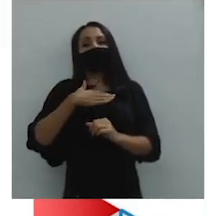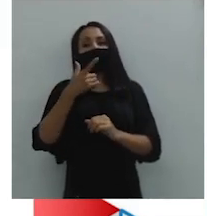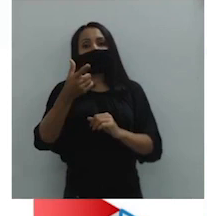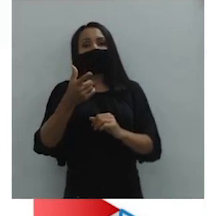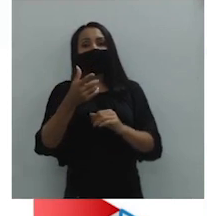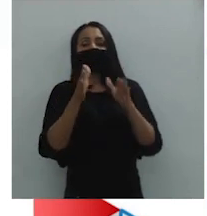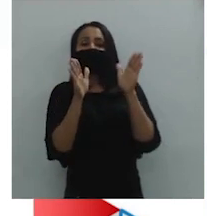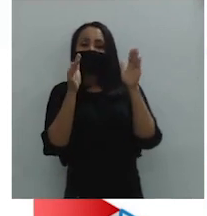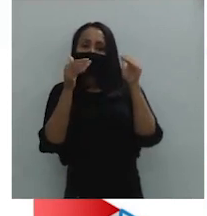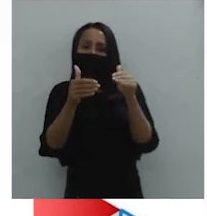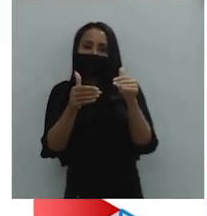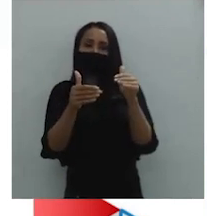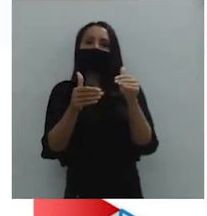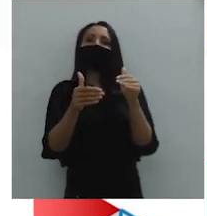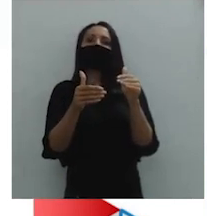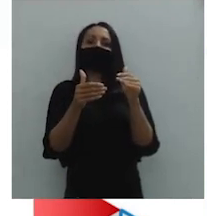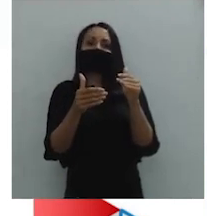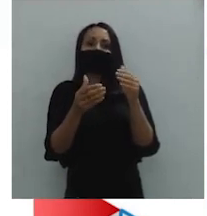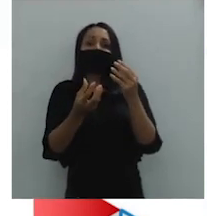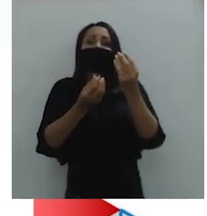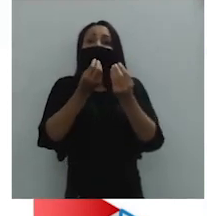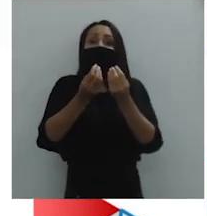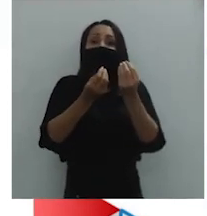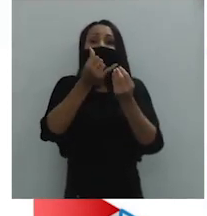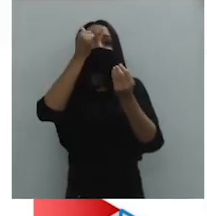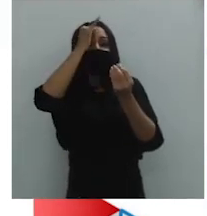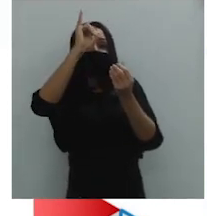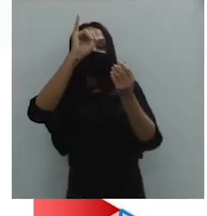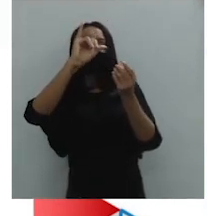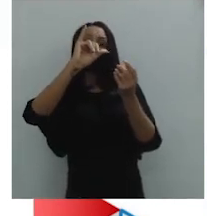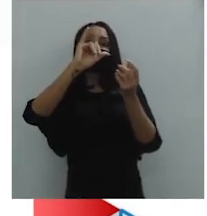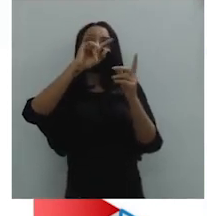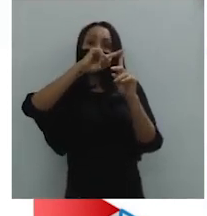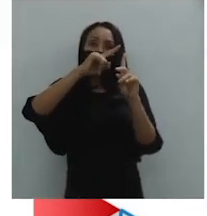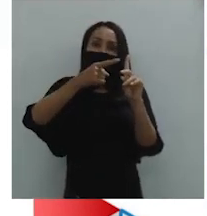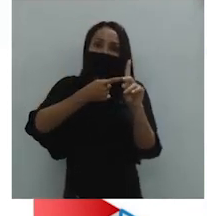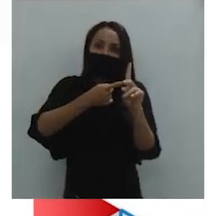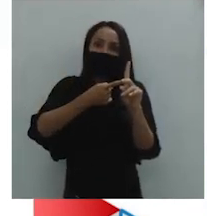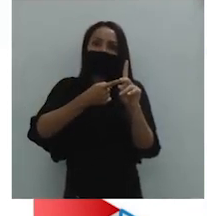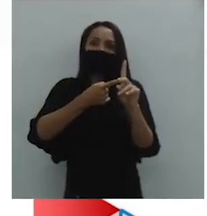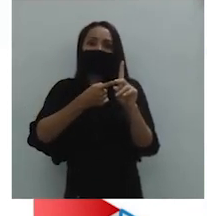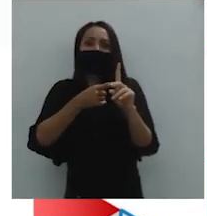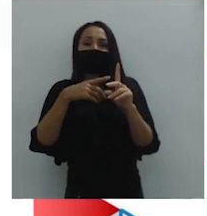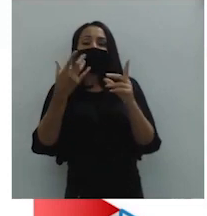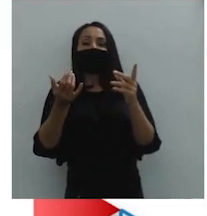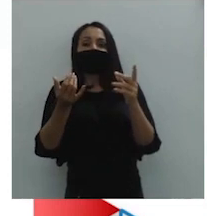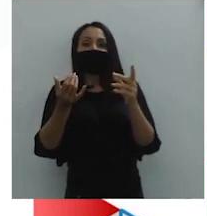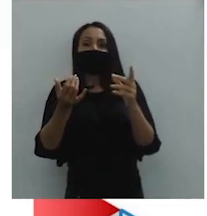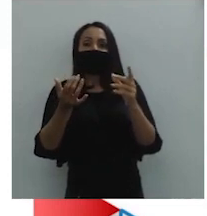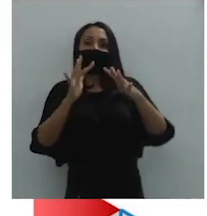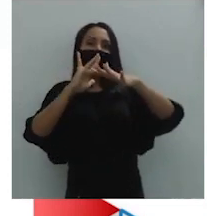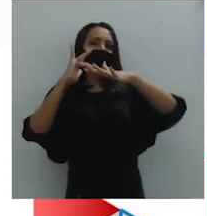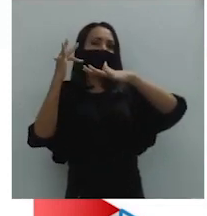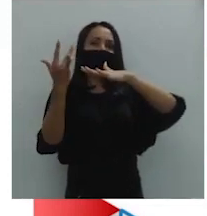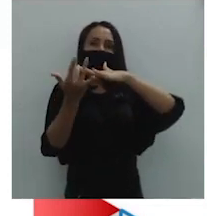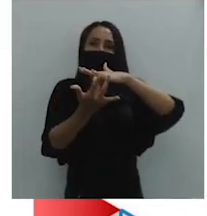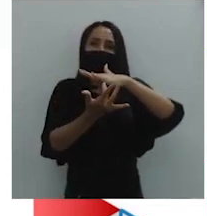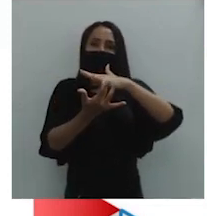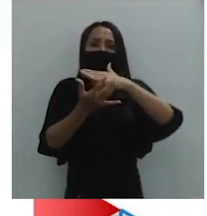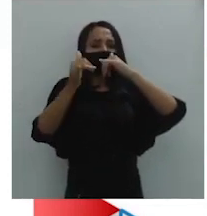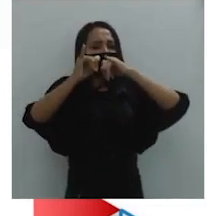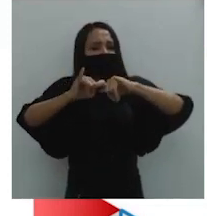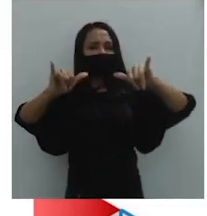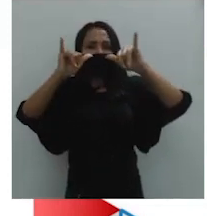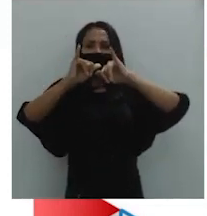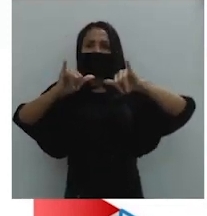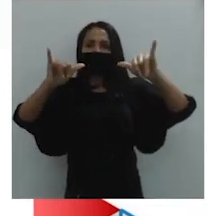também focassem, dos métodos anticoncepcionais, certo? A mídia está aí, né? O mercado,